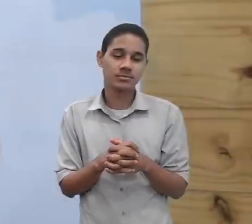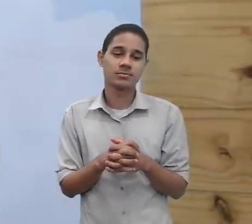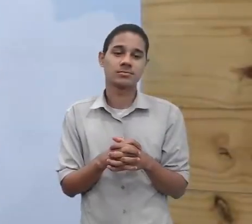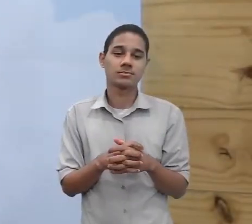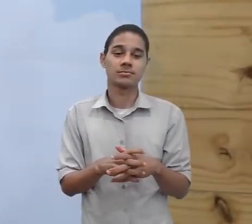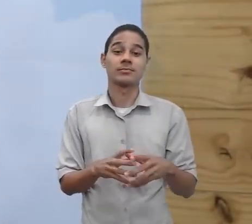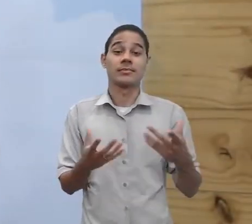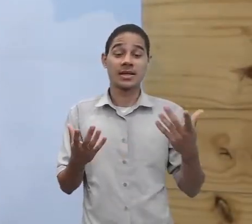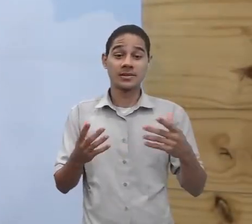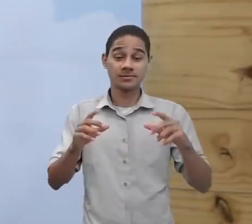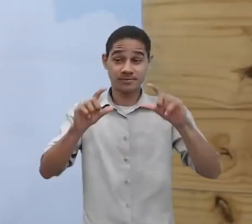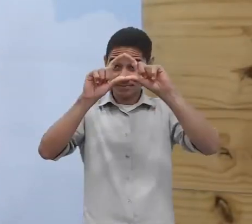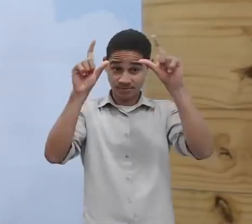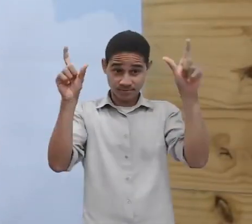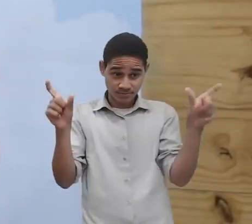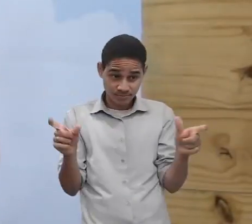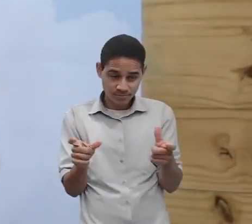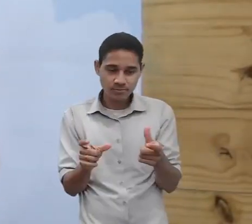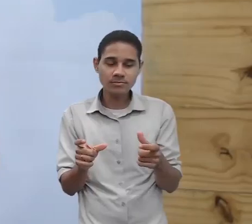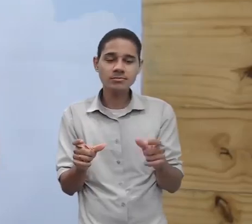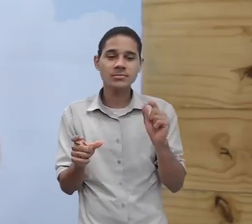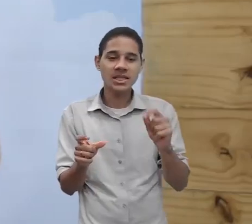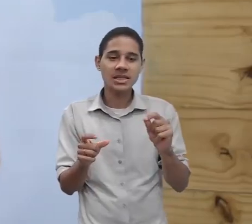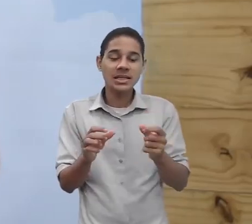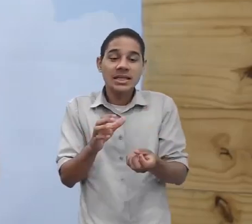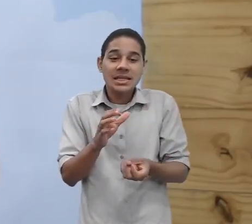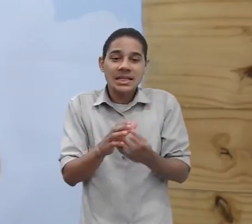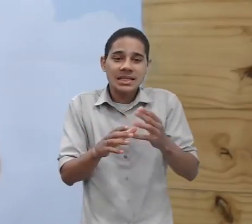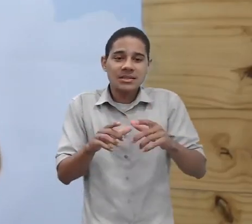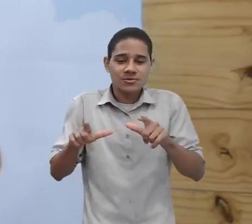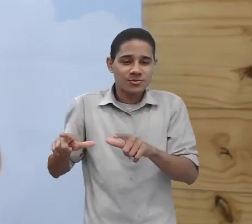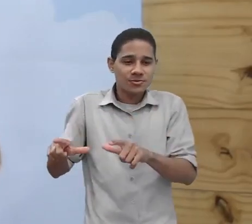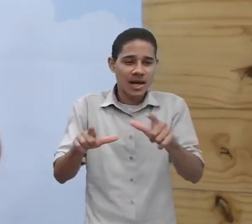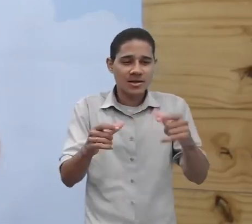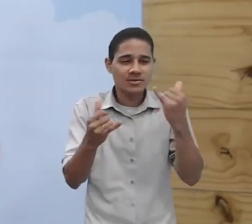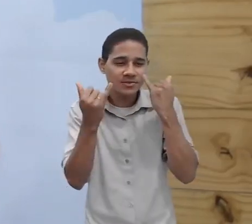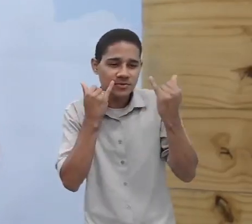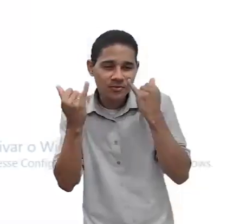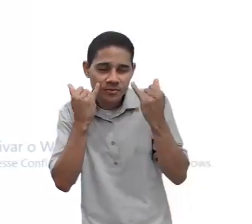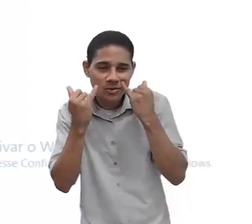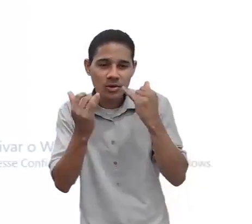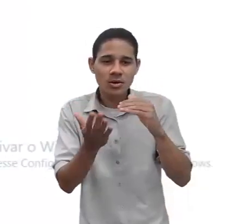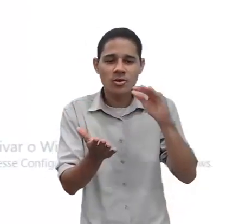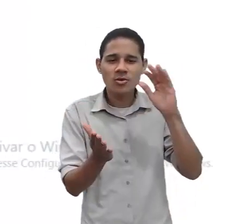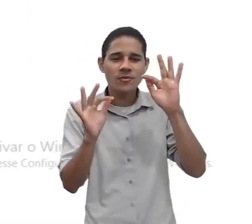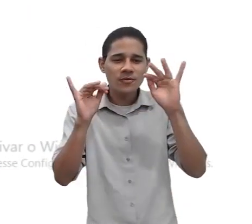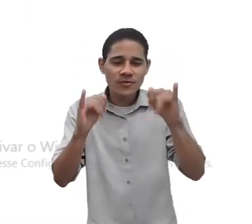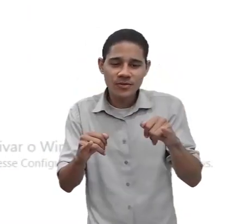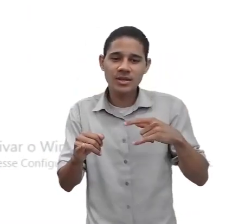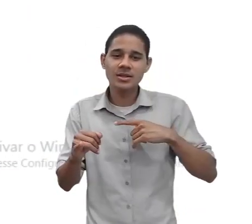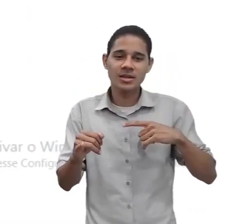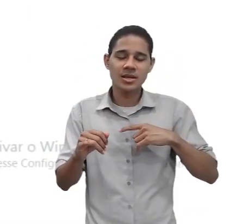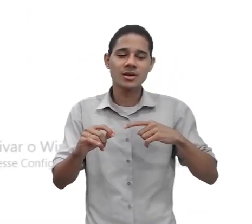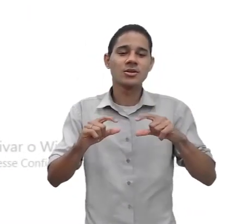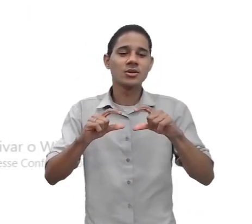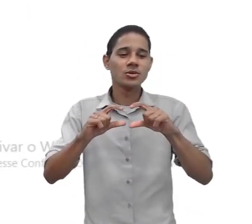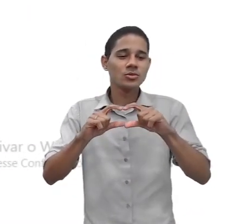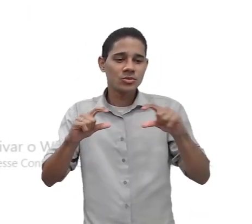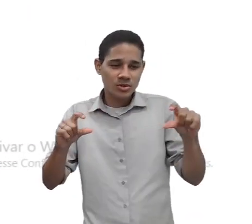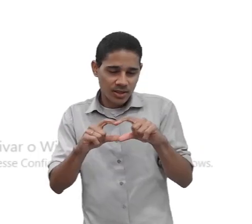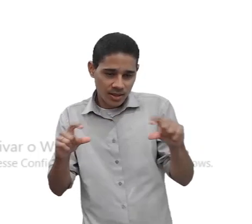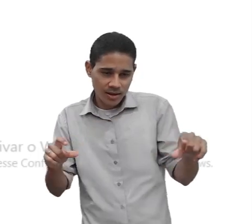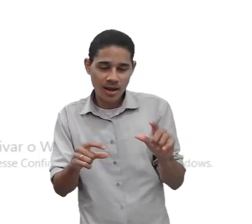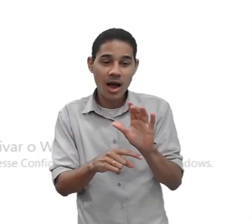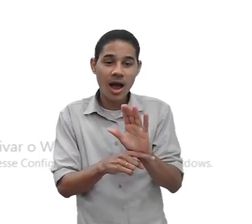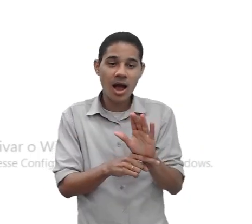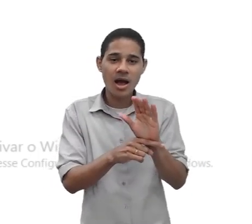as margens servem para criar um espaço para as informações. E por último, os textos também ajudam a delimitar o sentido de